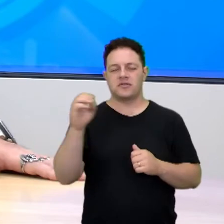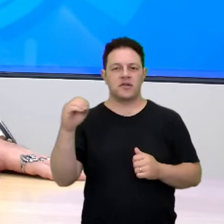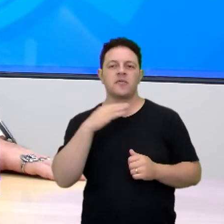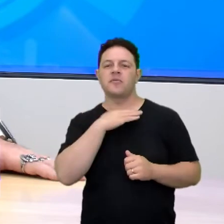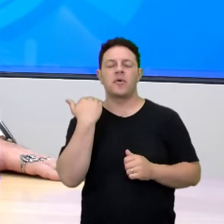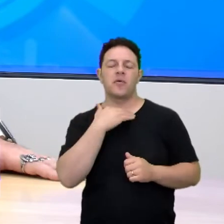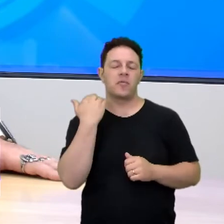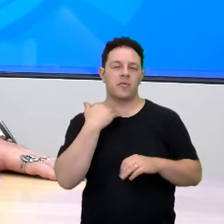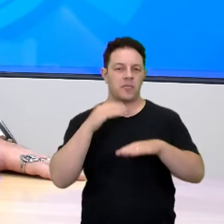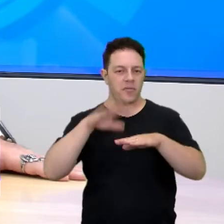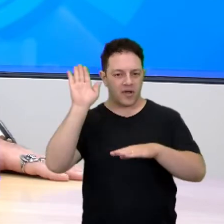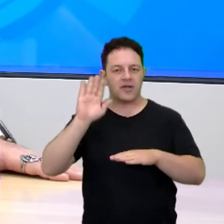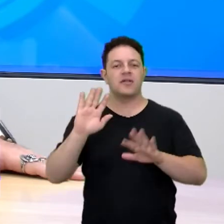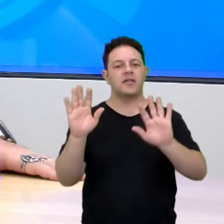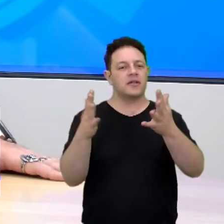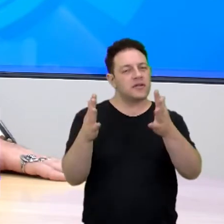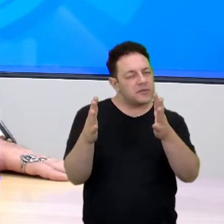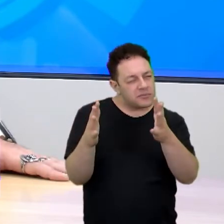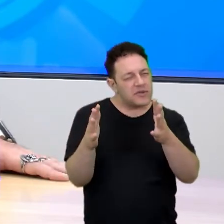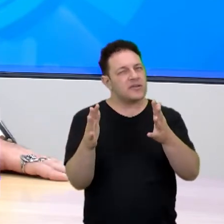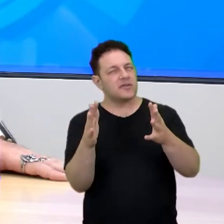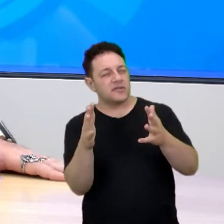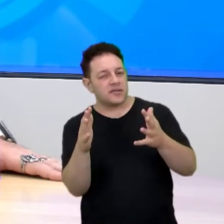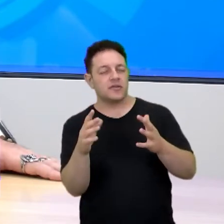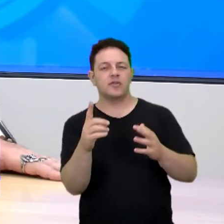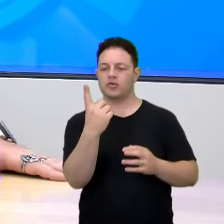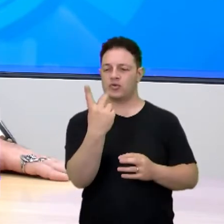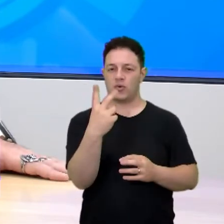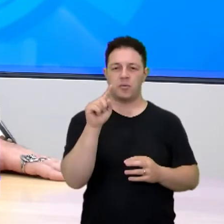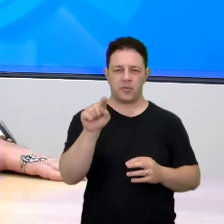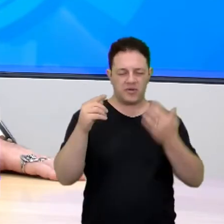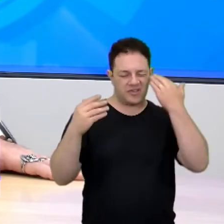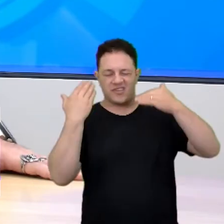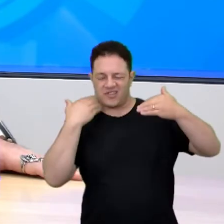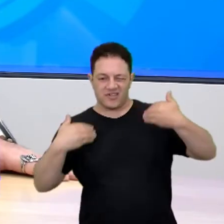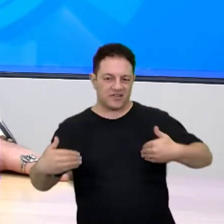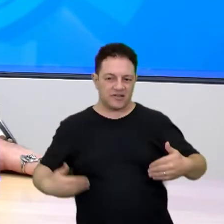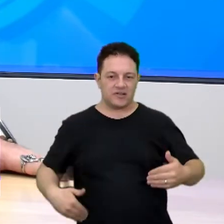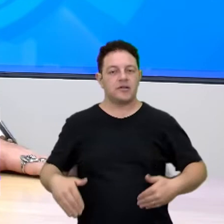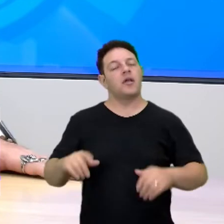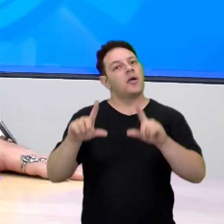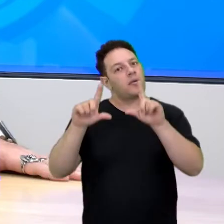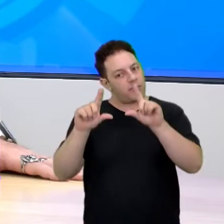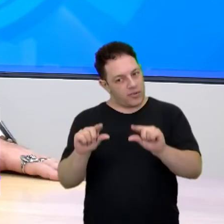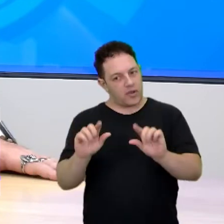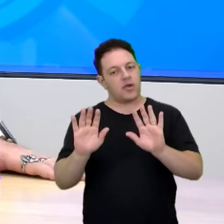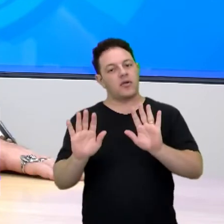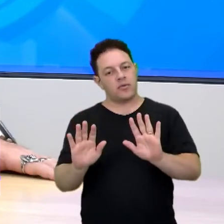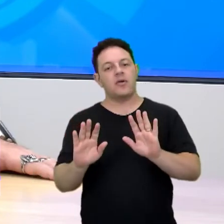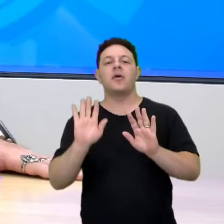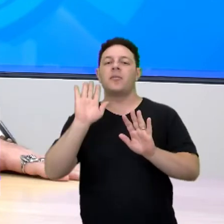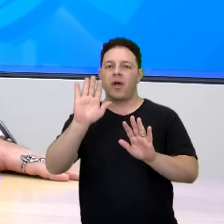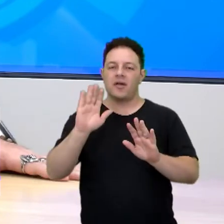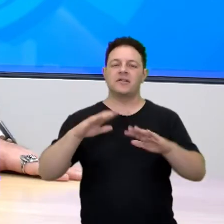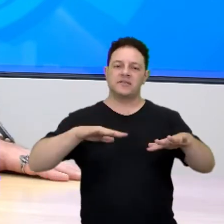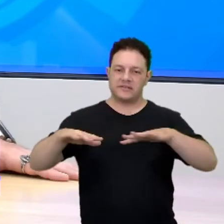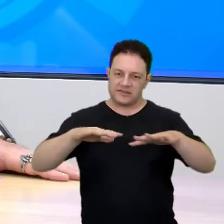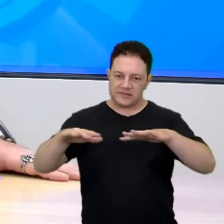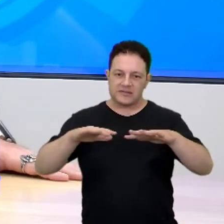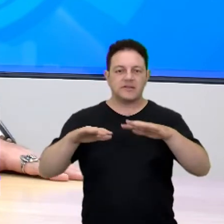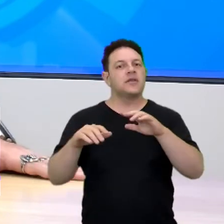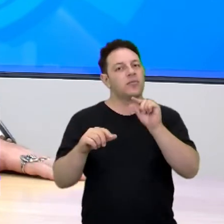E um pouco mais aí de mais ou menos aí 12 mil feridos, né? Uma diferença bem grande, apesar, né, da magnitude